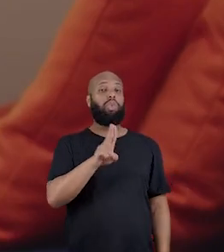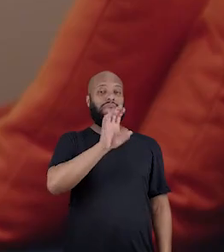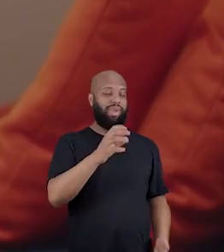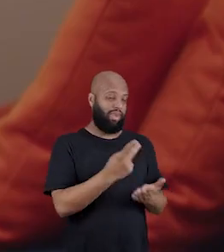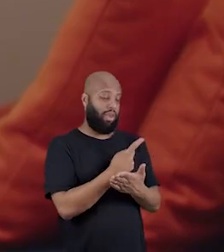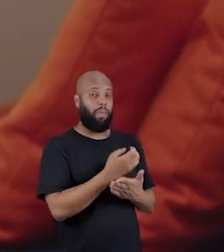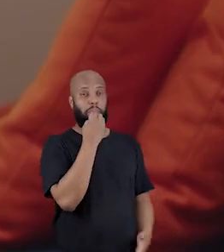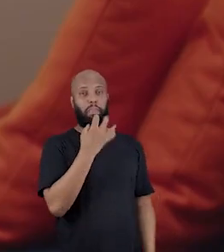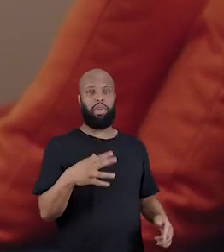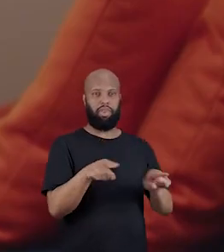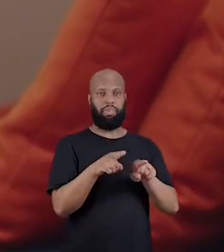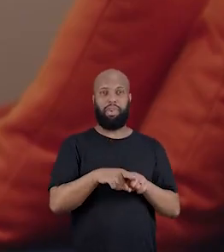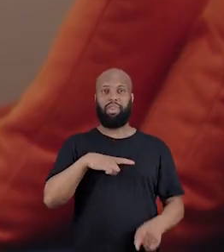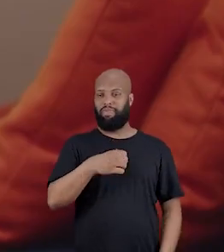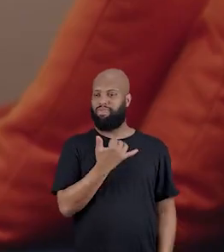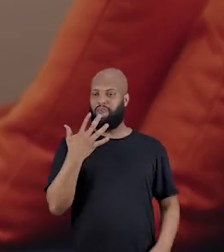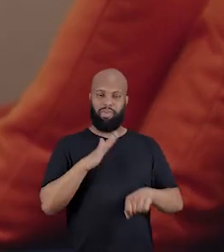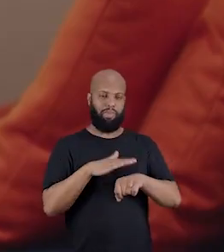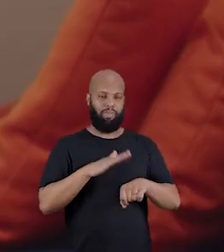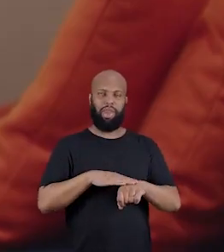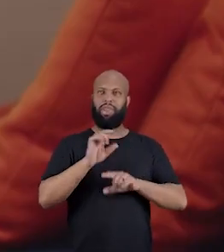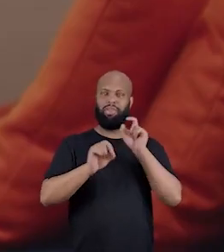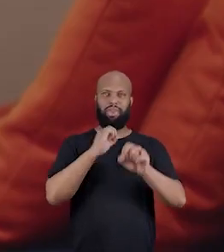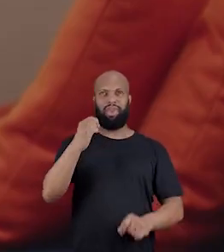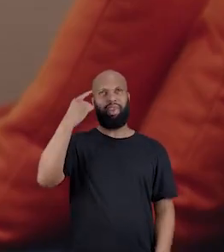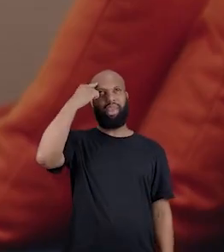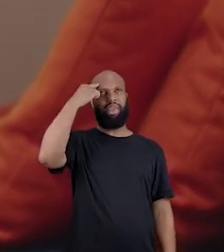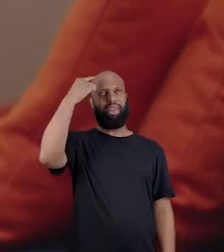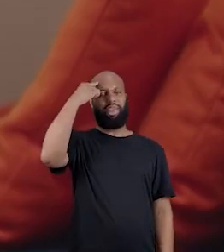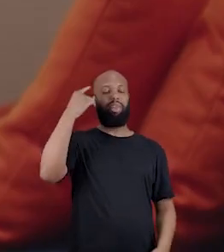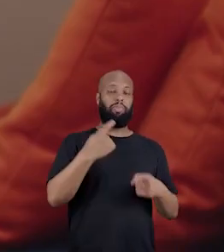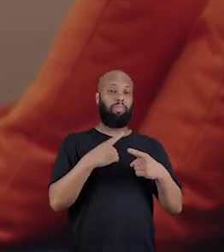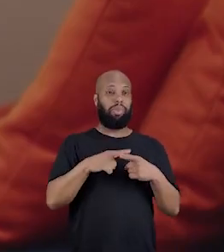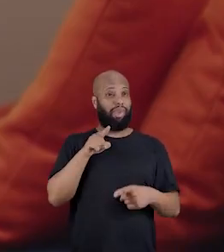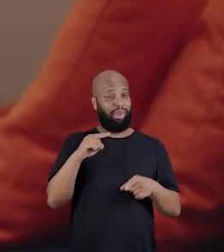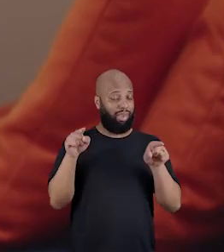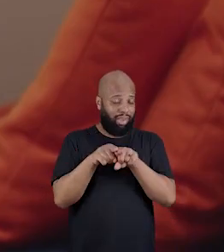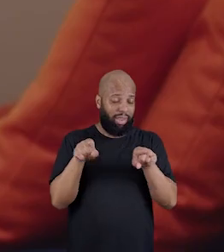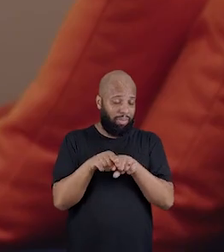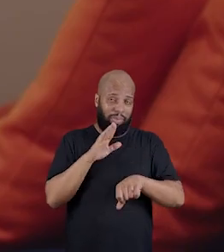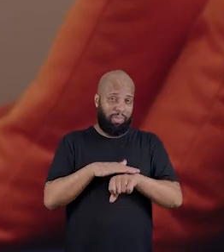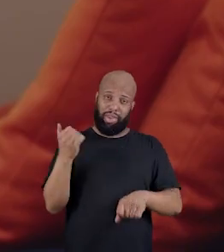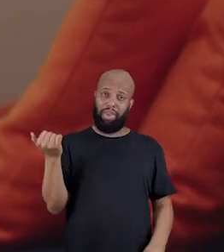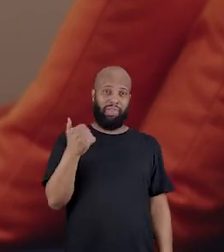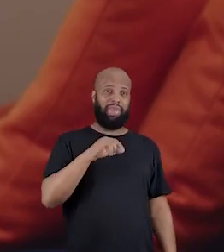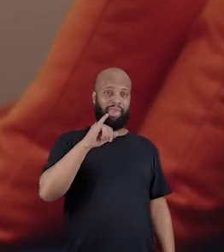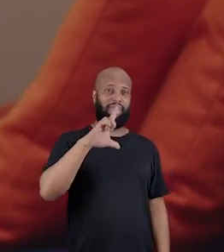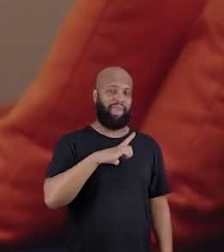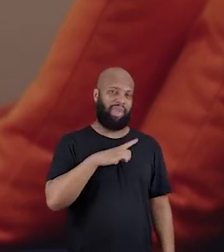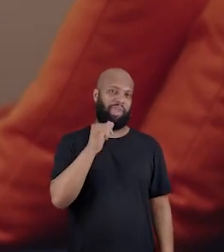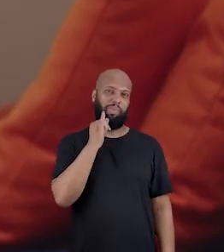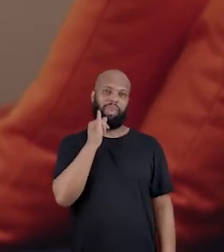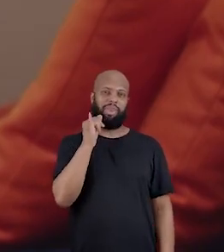erro para o bem. Então, muitas vezes isso fica tão marcado na cabeça do cliente que a gente fideliza ele, mais ele